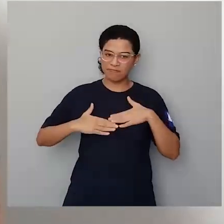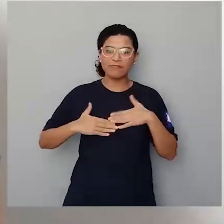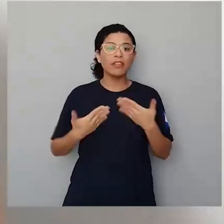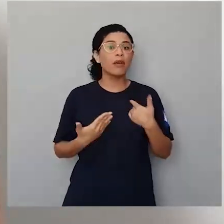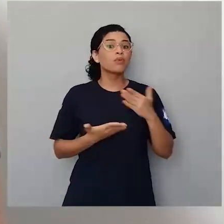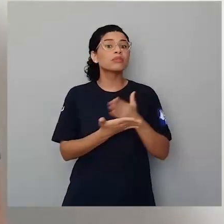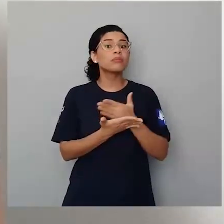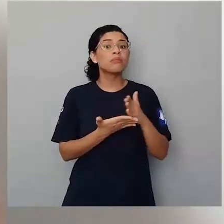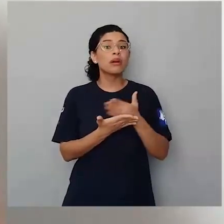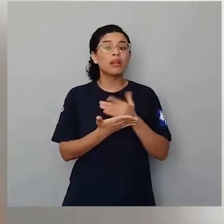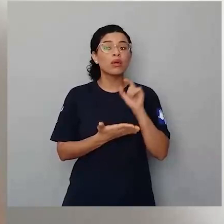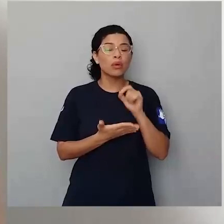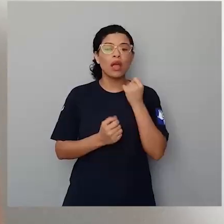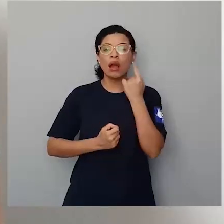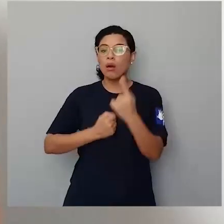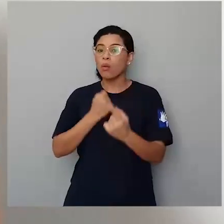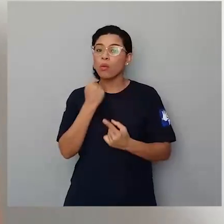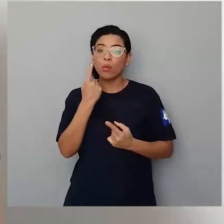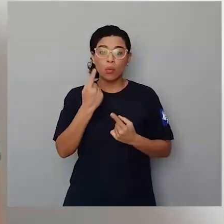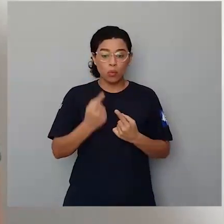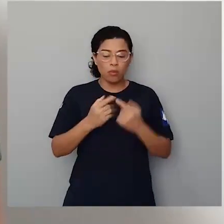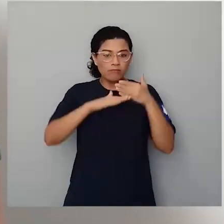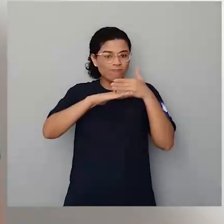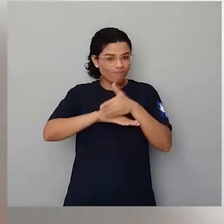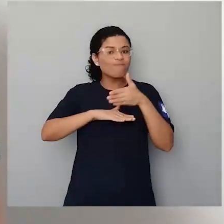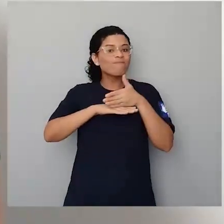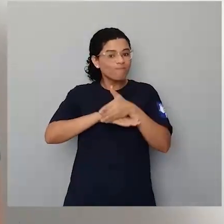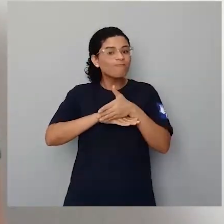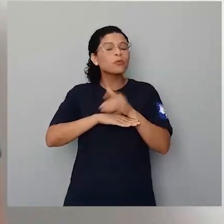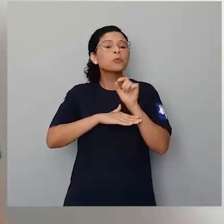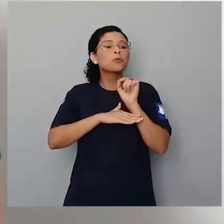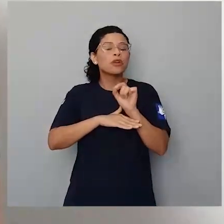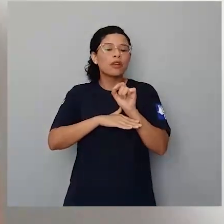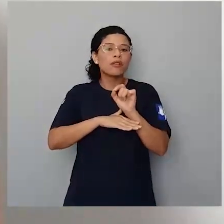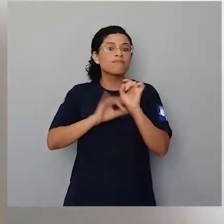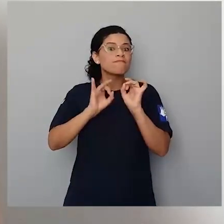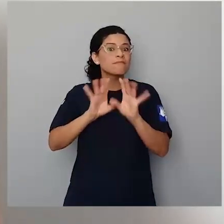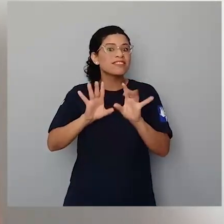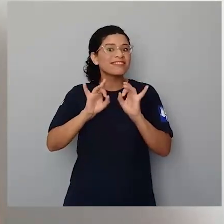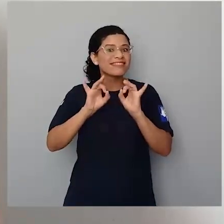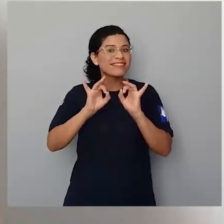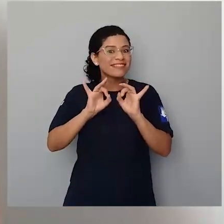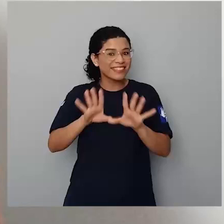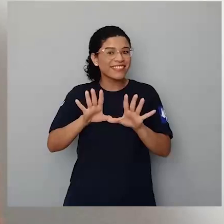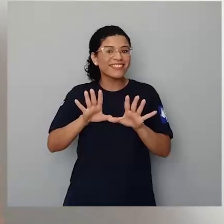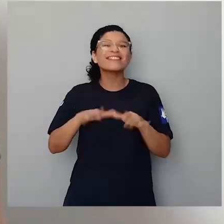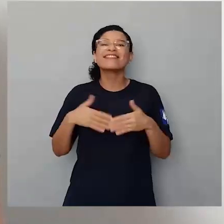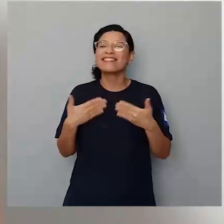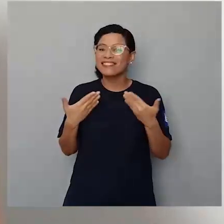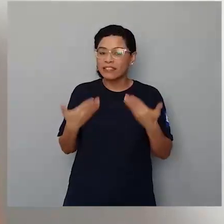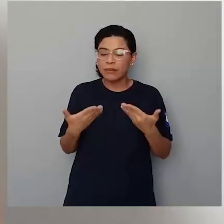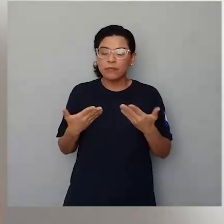tá bom? Eu separei algumas intervenções bastante especiais,